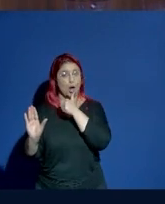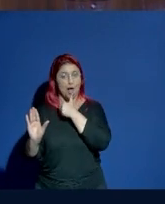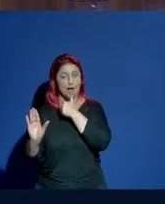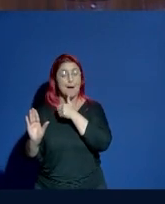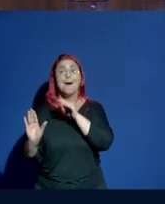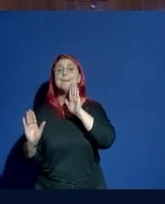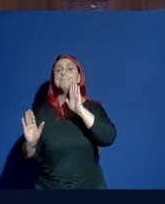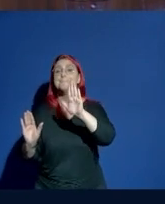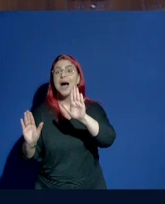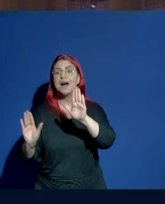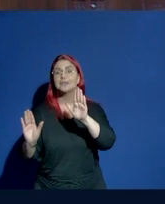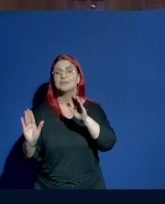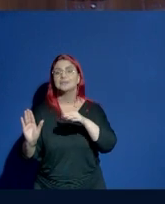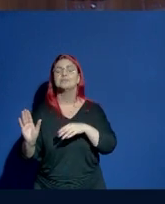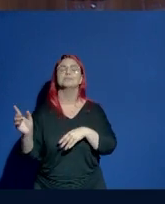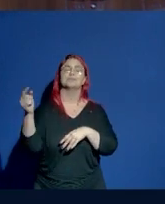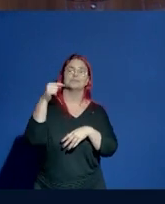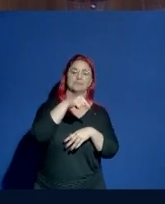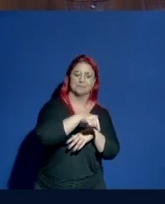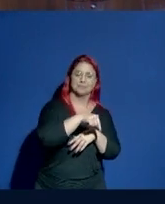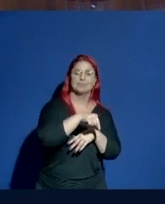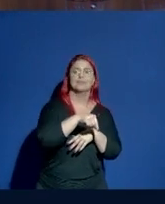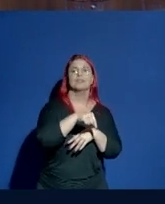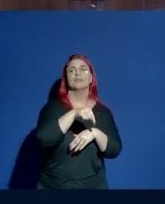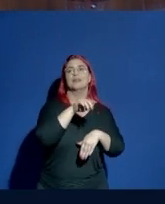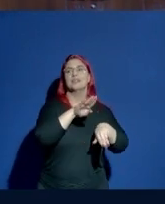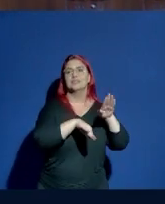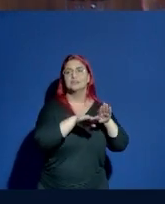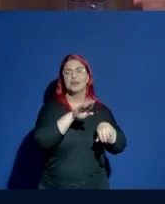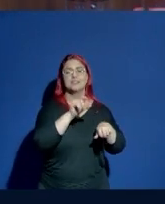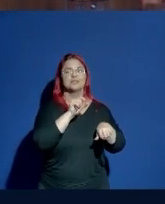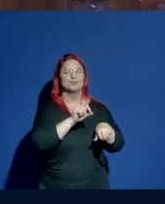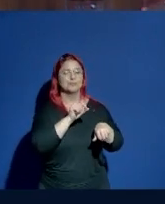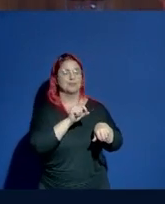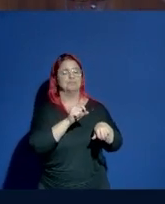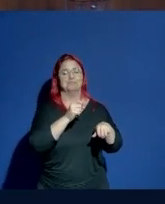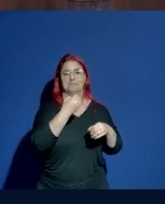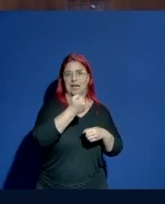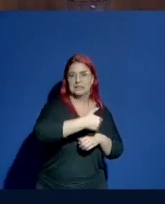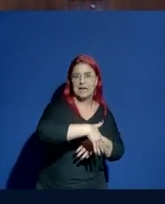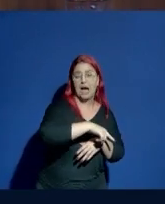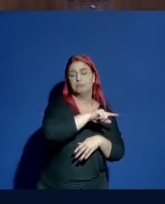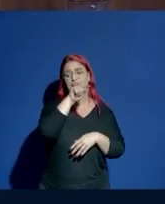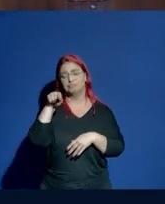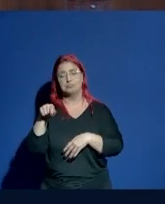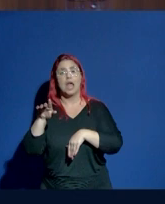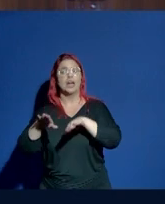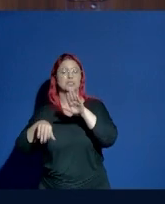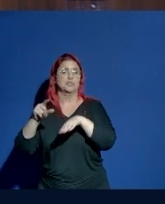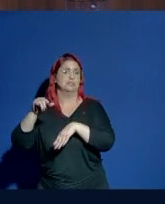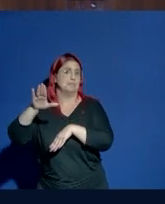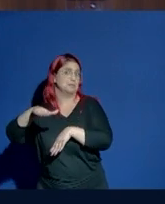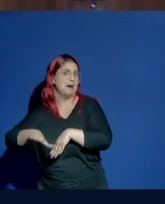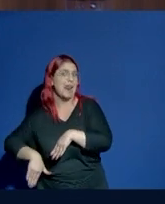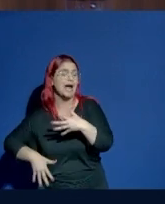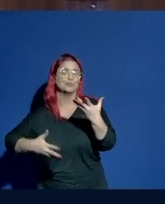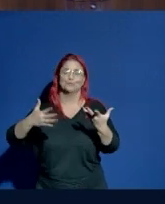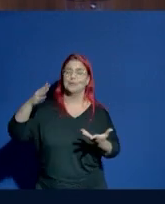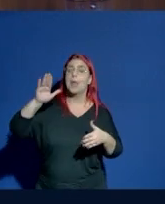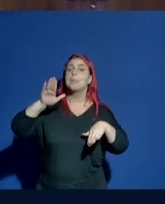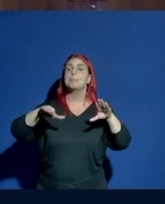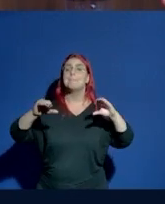Já os biológicos, talvez em 3 anos você tem novos produtos com custo muito baixo, né? E o que